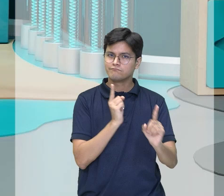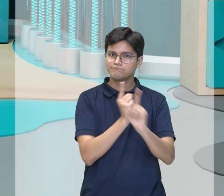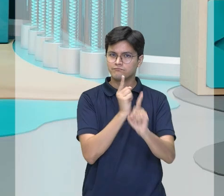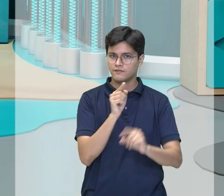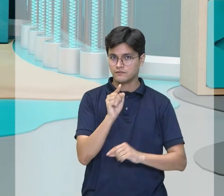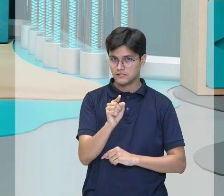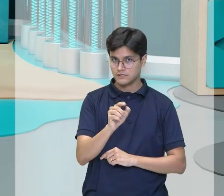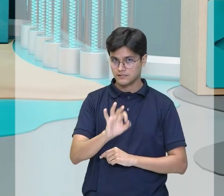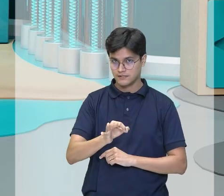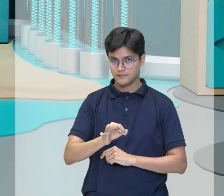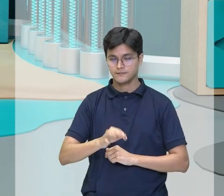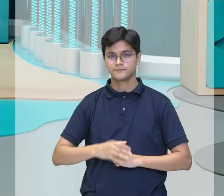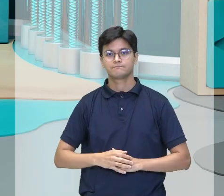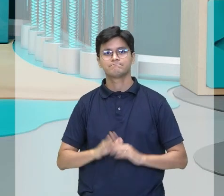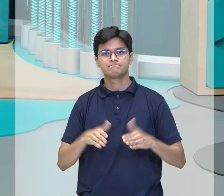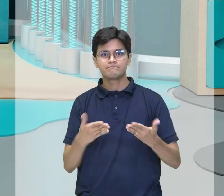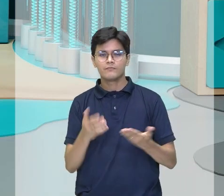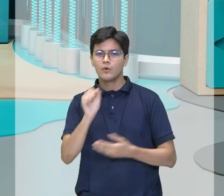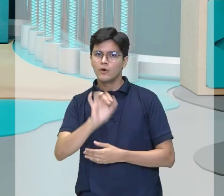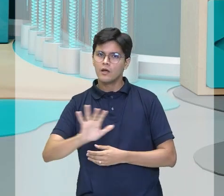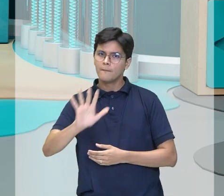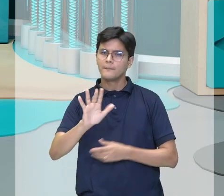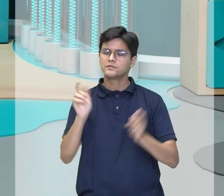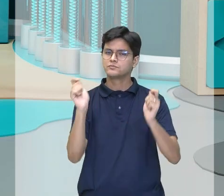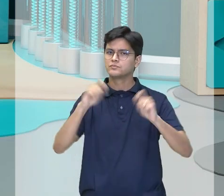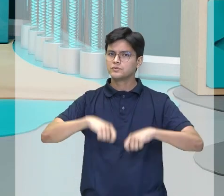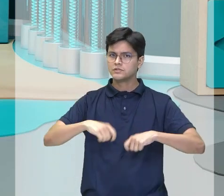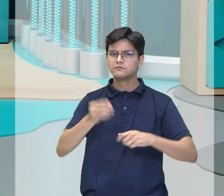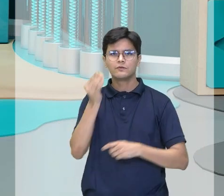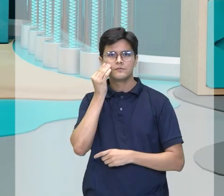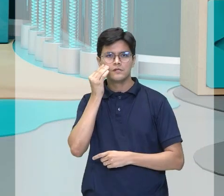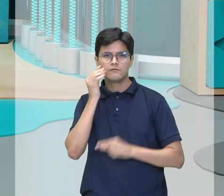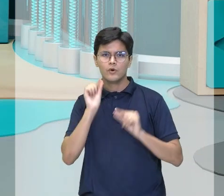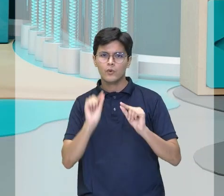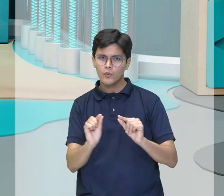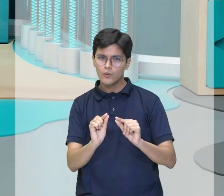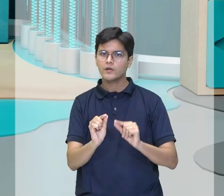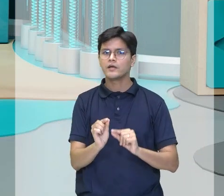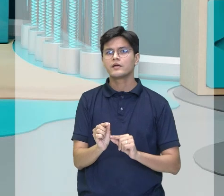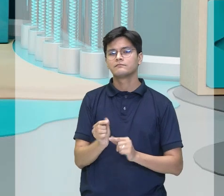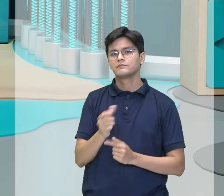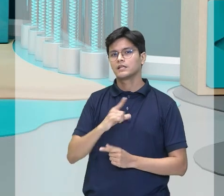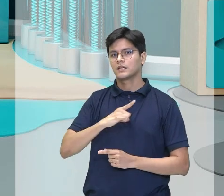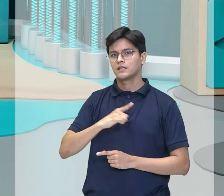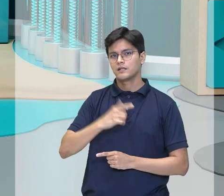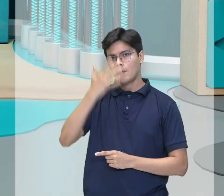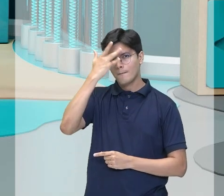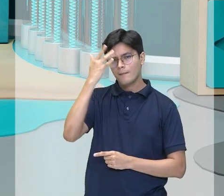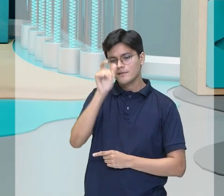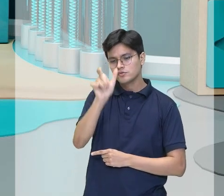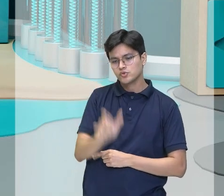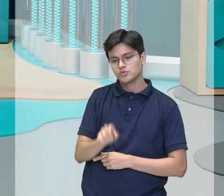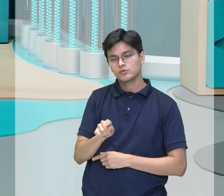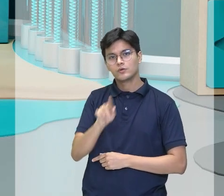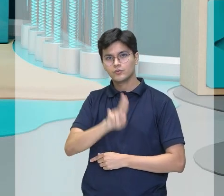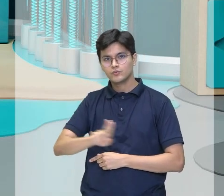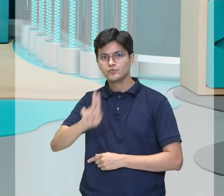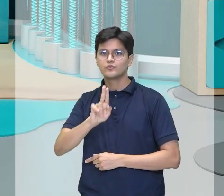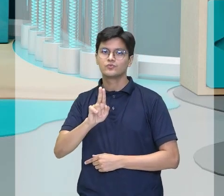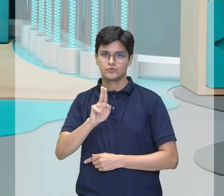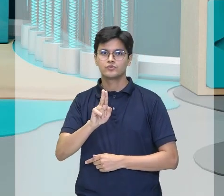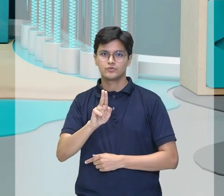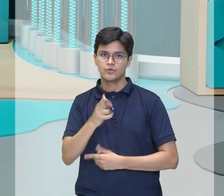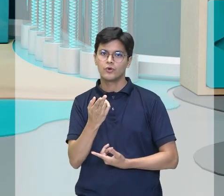aqui nessa imagem você pode observar, né, que uma pessoa utilizou o recurso e aparece a imagem dela e a localização,